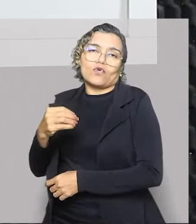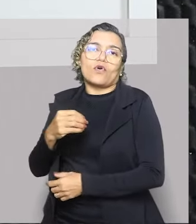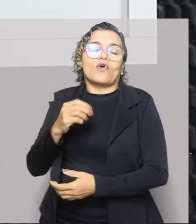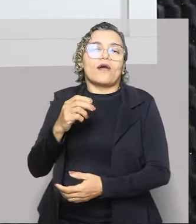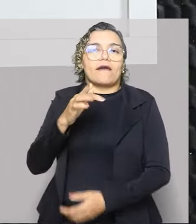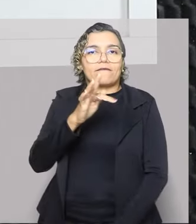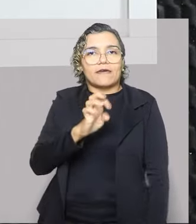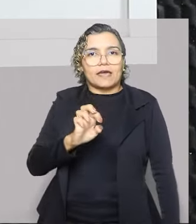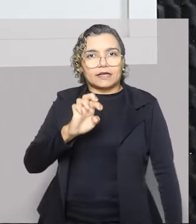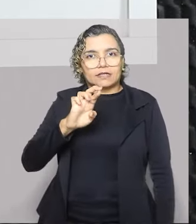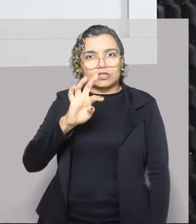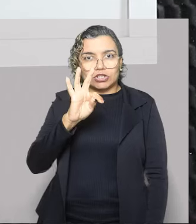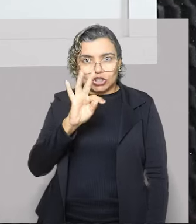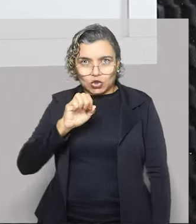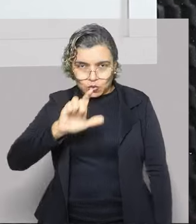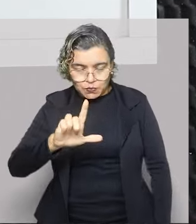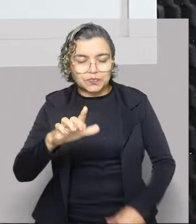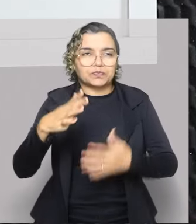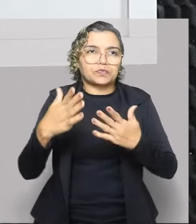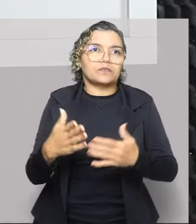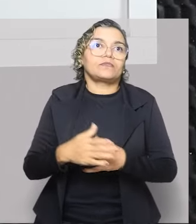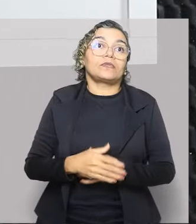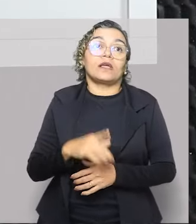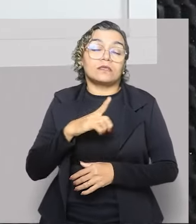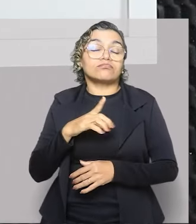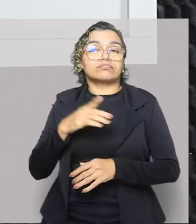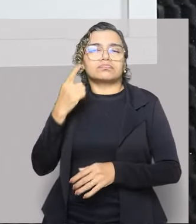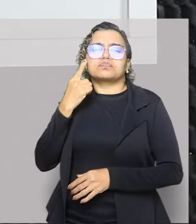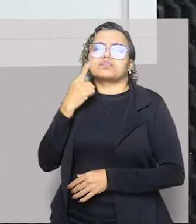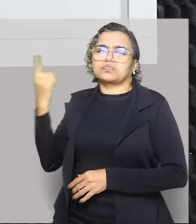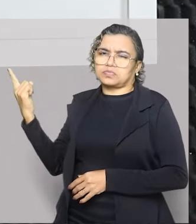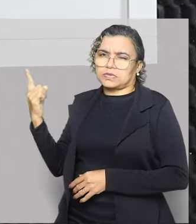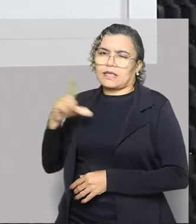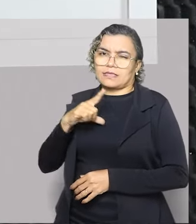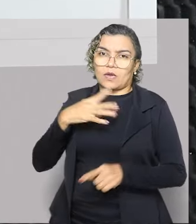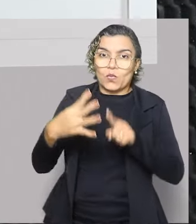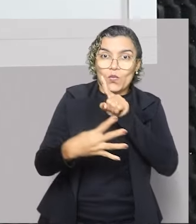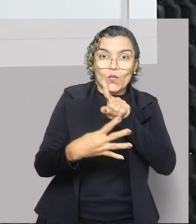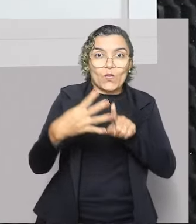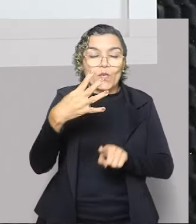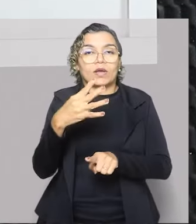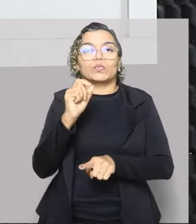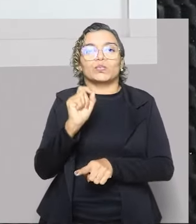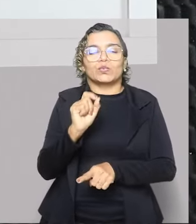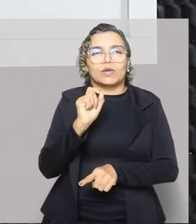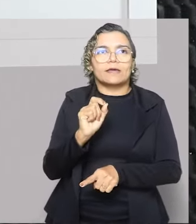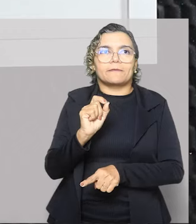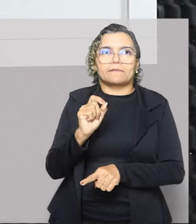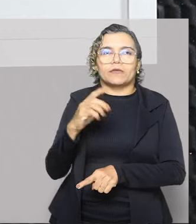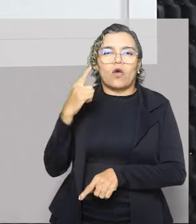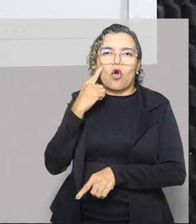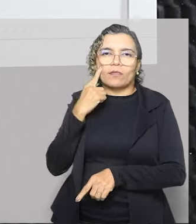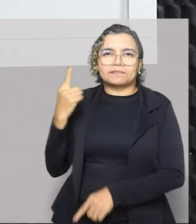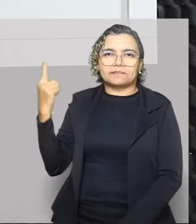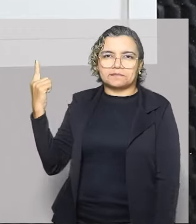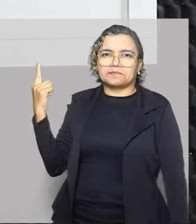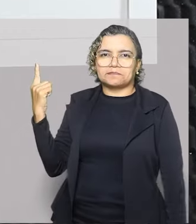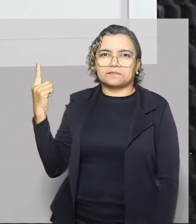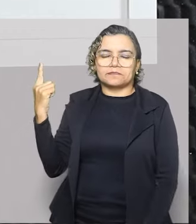também comigo pra gente entender que existem quatro né talvez aí mais alguns mas eu destaquei aqui pra